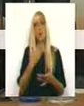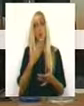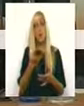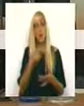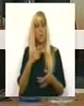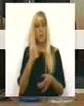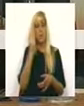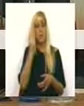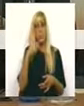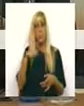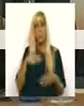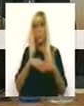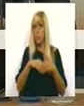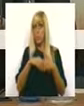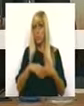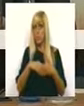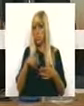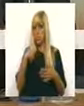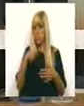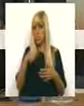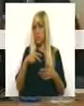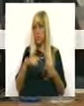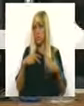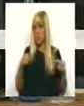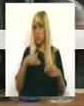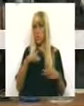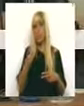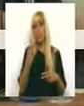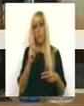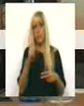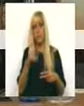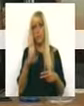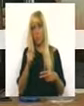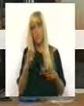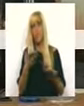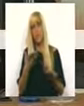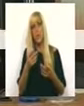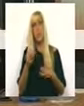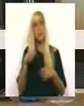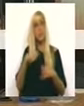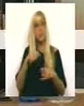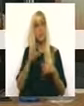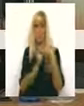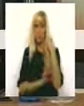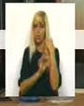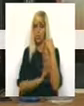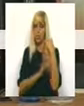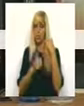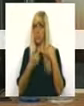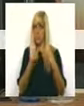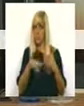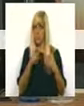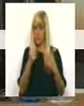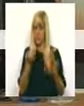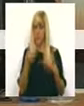Presidente, cumprimento o Sr. Presidente da Câmara de Vila Pouca da Guiar e o Sr. Presidente da Junta de Bordas da Guiar. Agradeço a disponibilidade para estarem hoje aqui